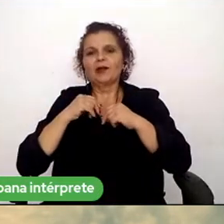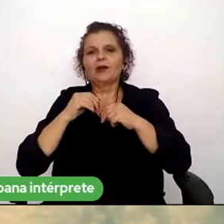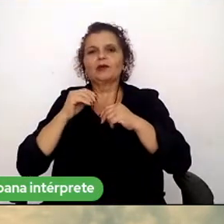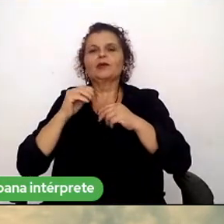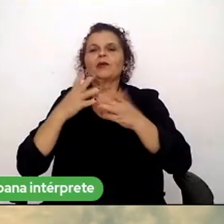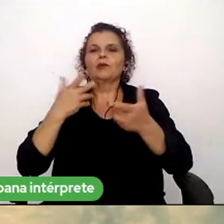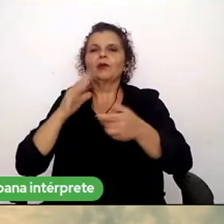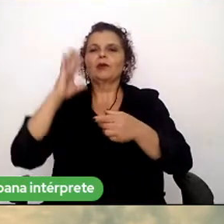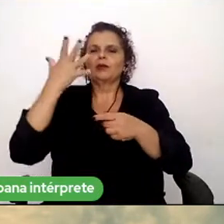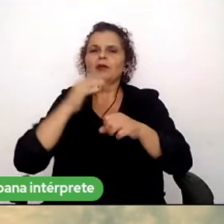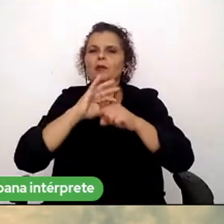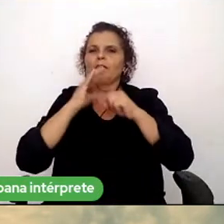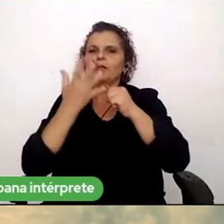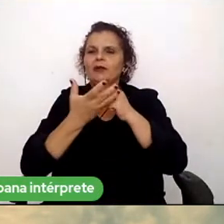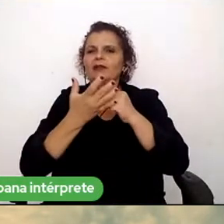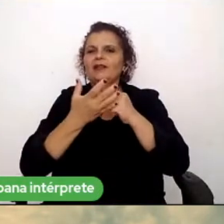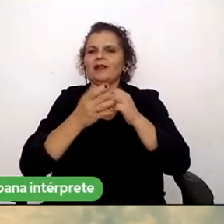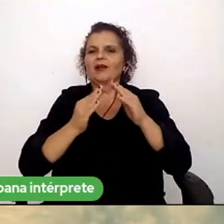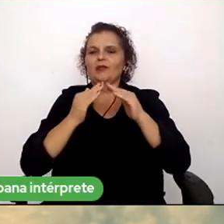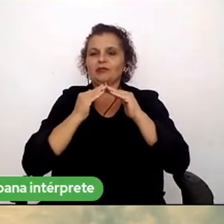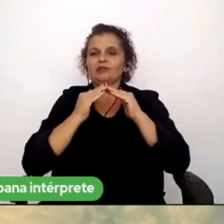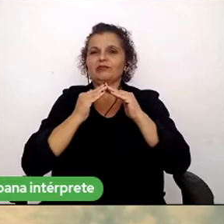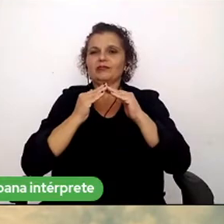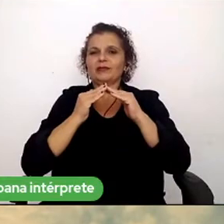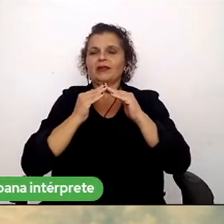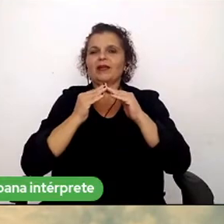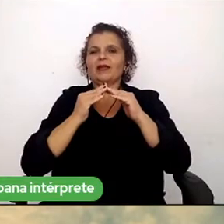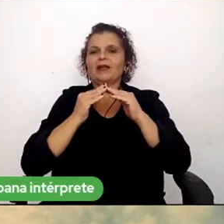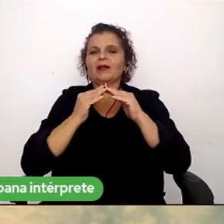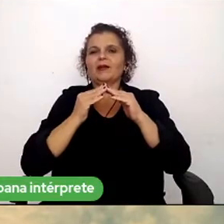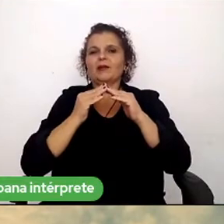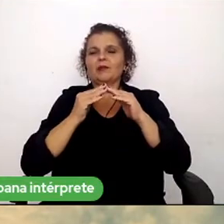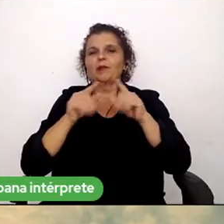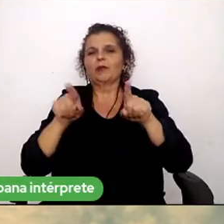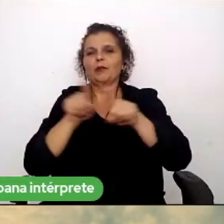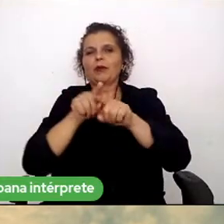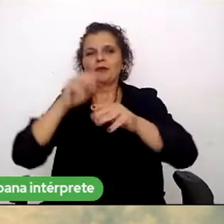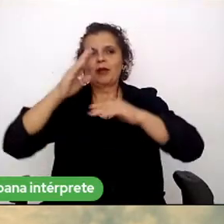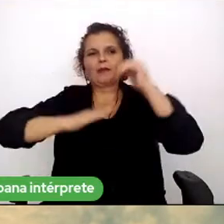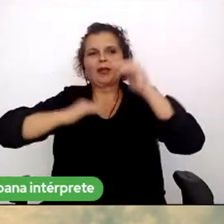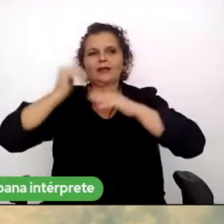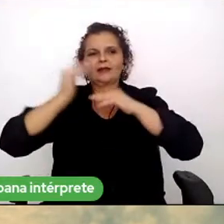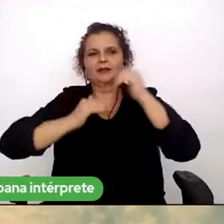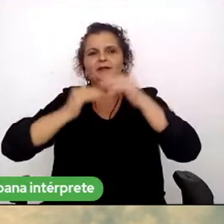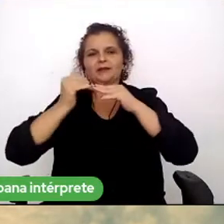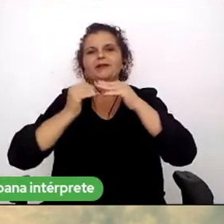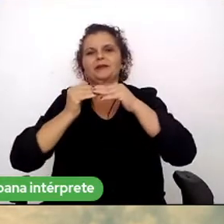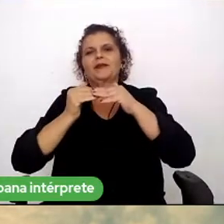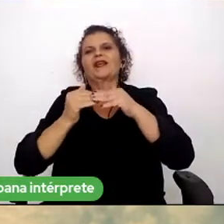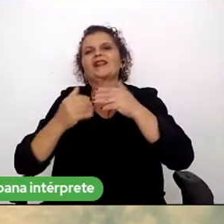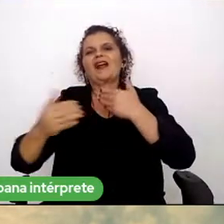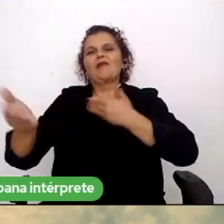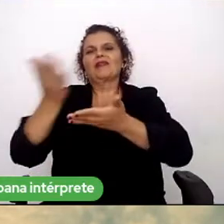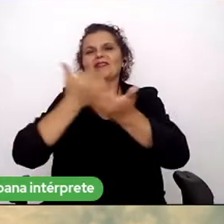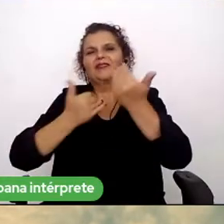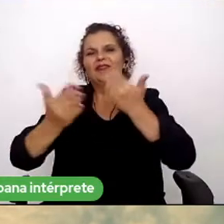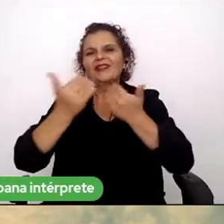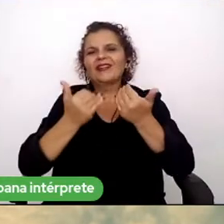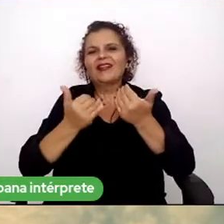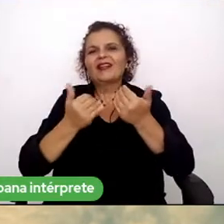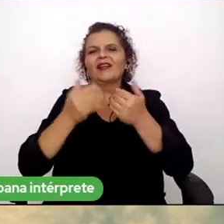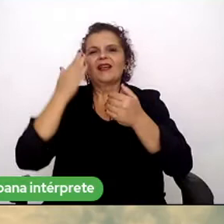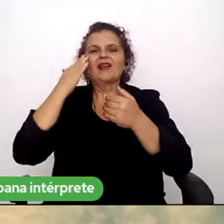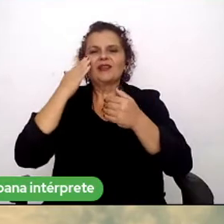exatamente nessa nossa talk, que são os desafios do remoto, né? O Sixel está com obra lá no